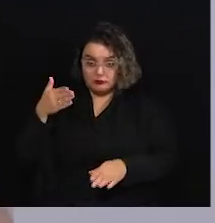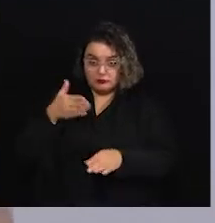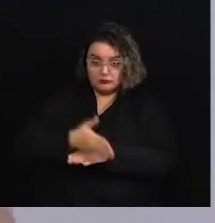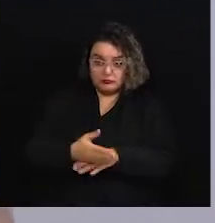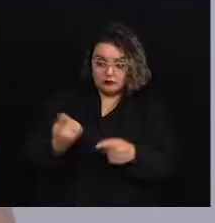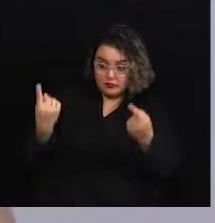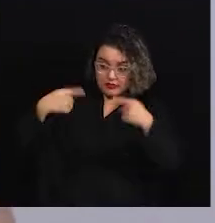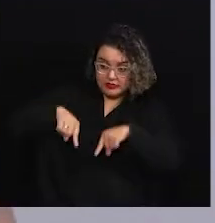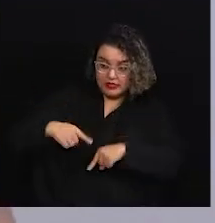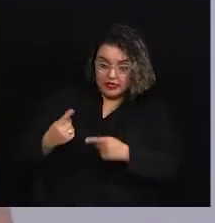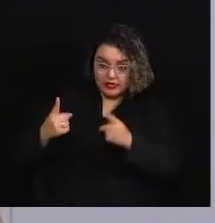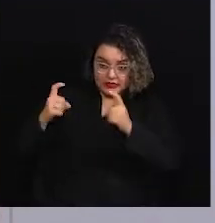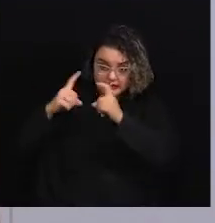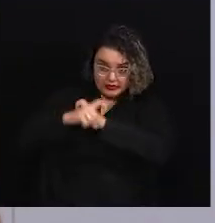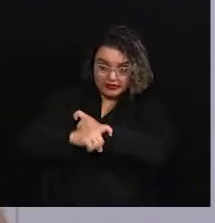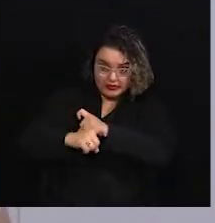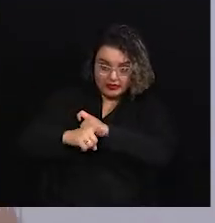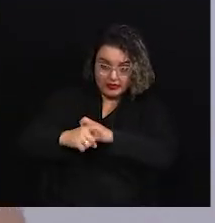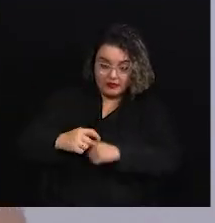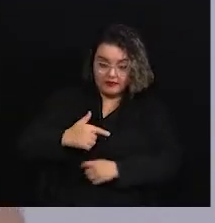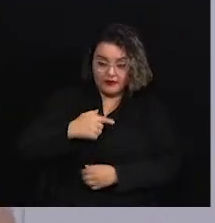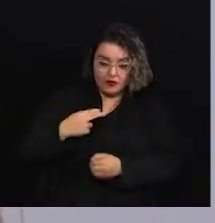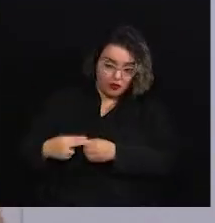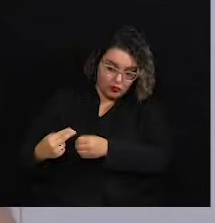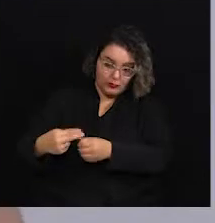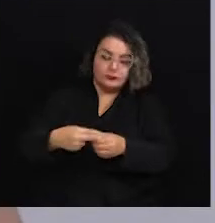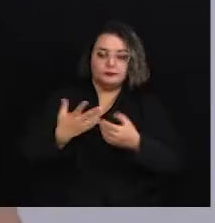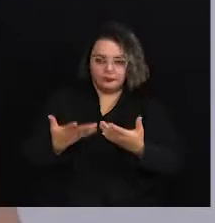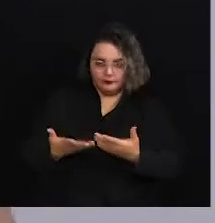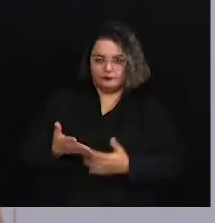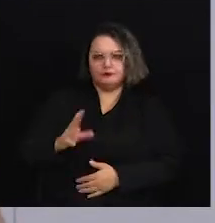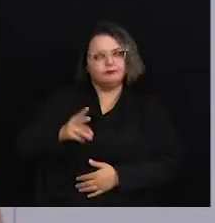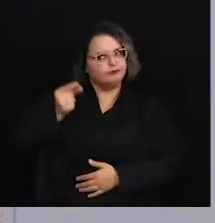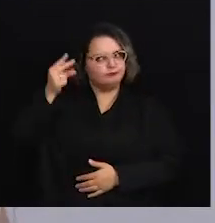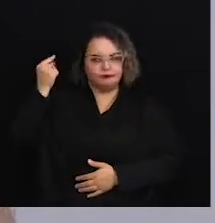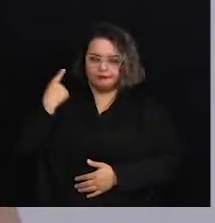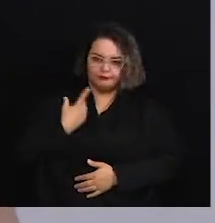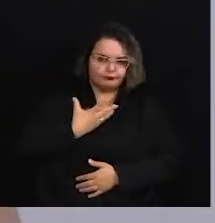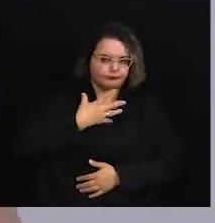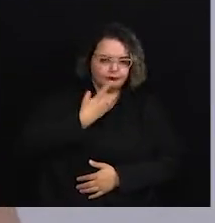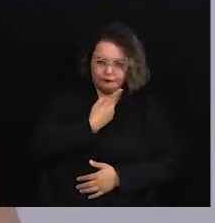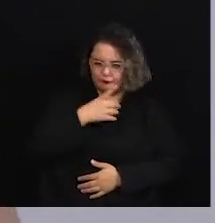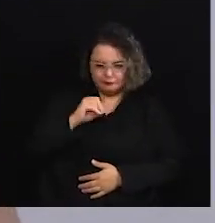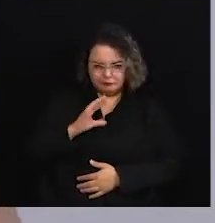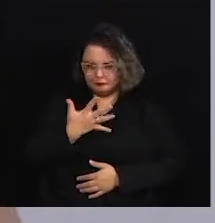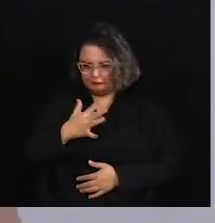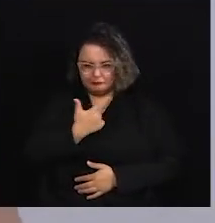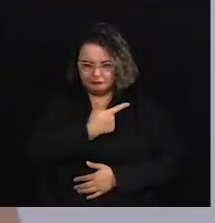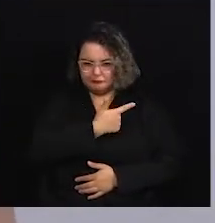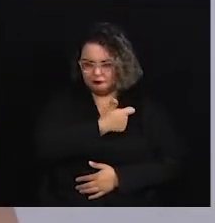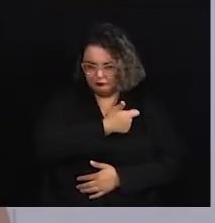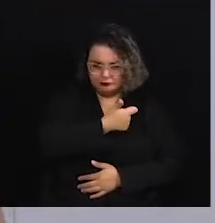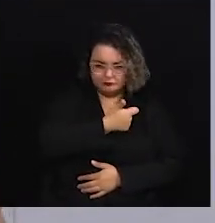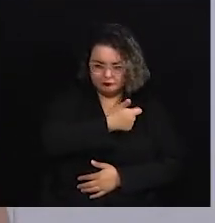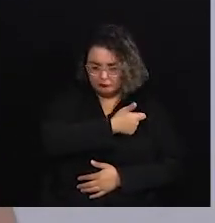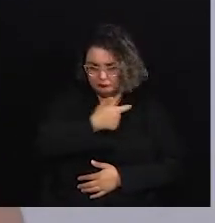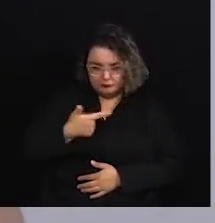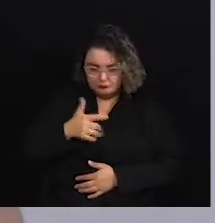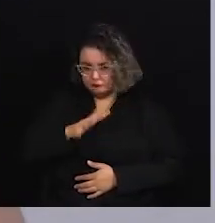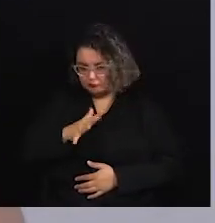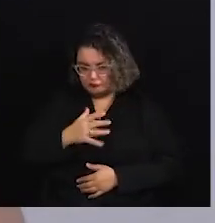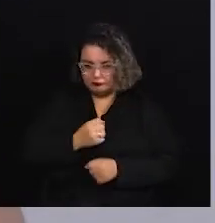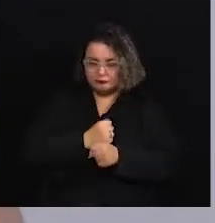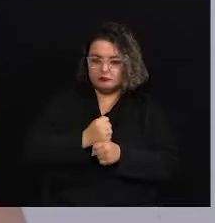do Desafio Unicamp, que é um programa de empreendedorismo da Unicamp que já existe há mais ou menos 10, 12 anos. A gente participou da 10ª